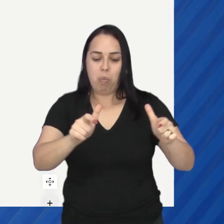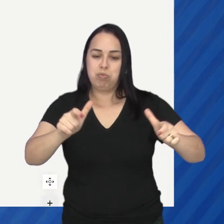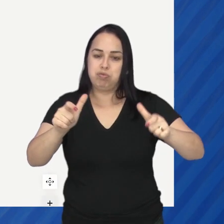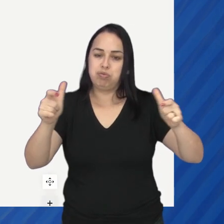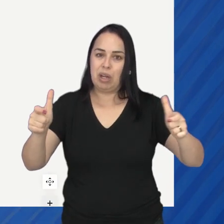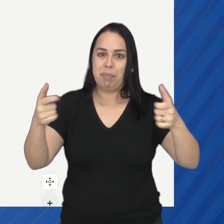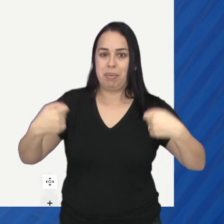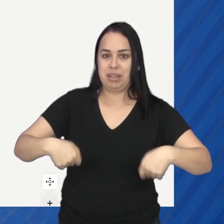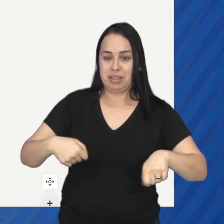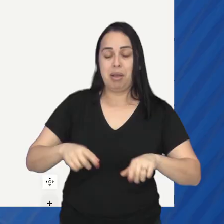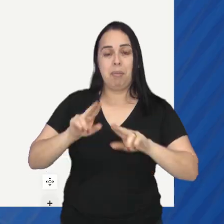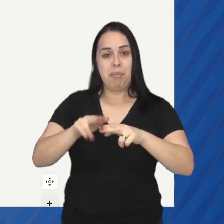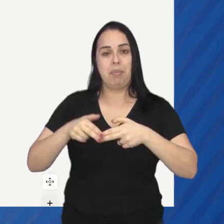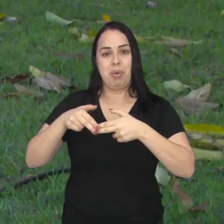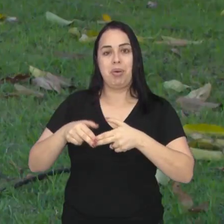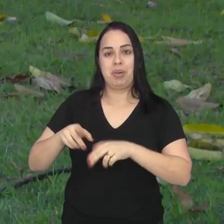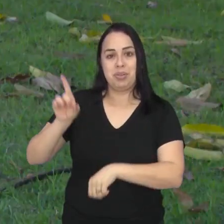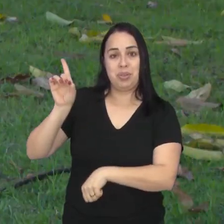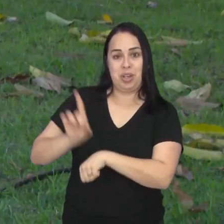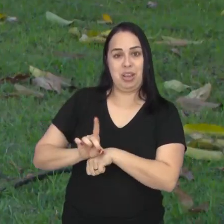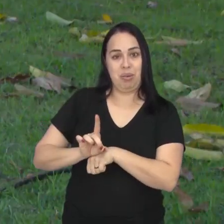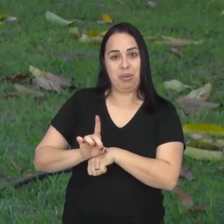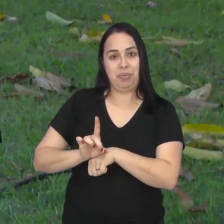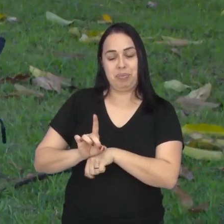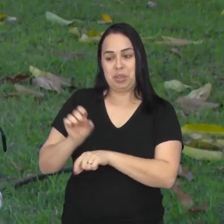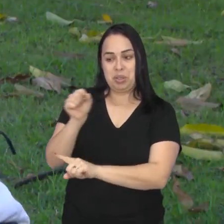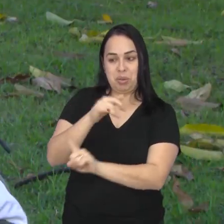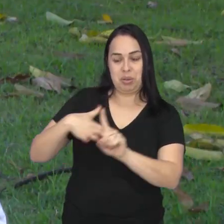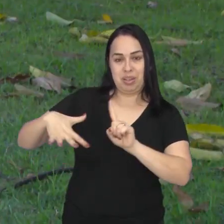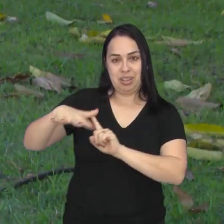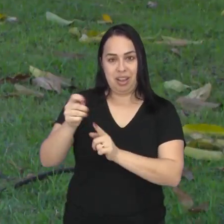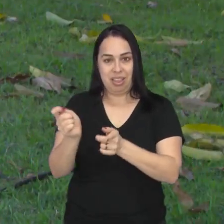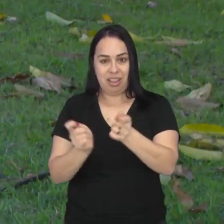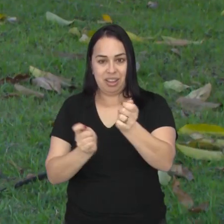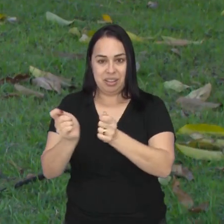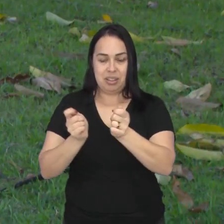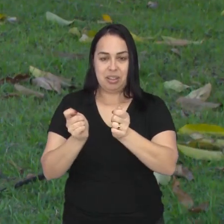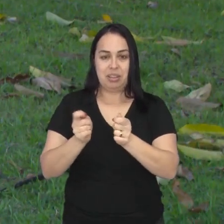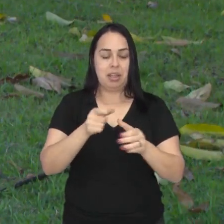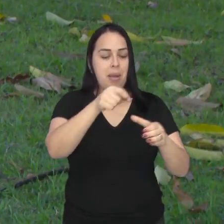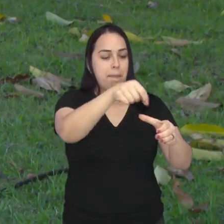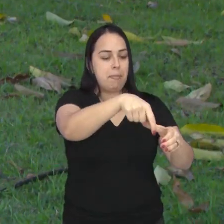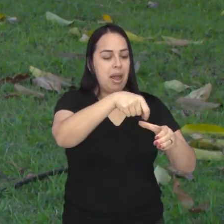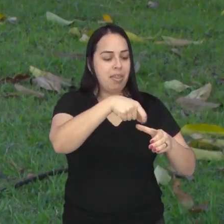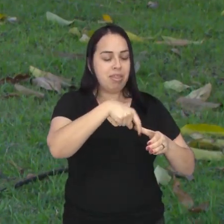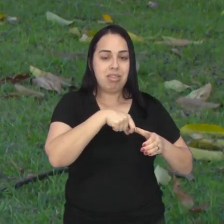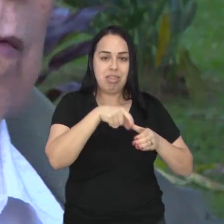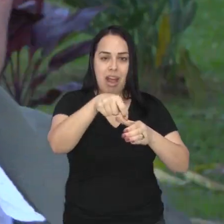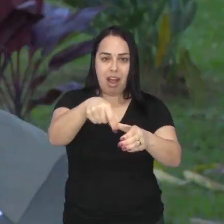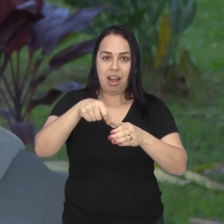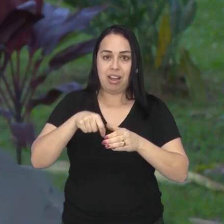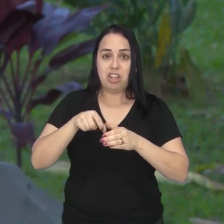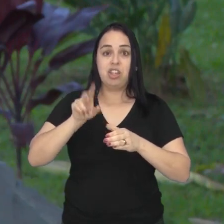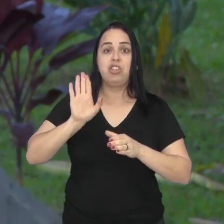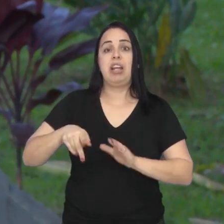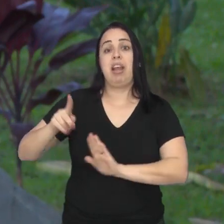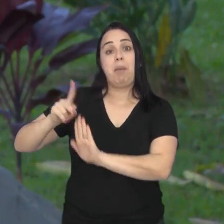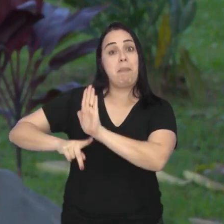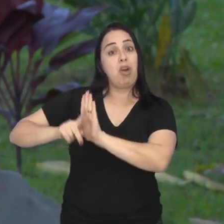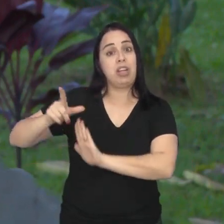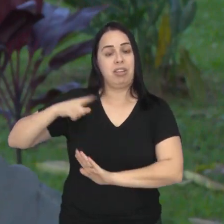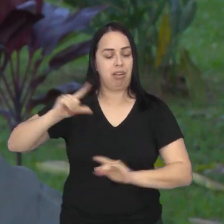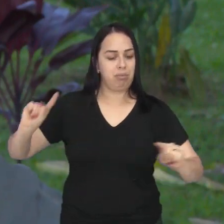expandir florestas urbanas. Segundo o diretor de gestão ambiental, o plantio consciente de árvores faz parte do